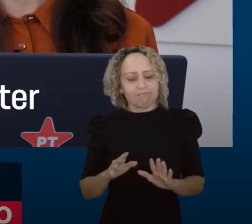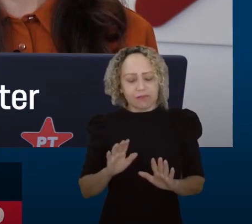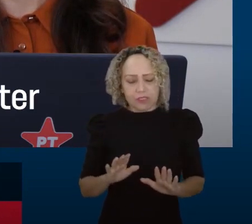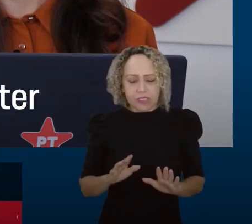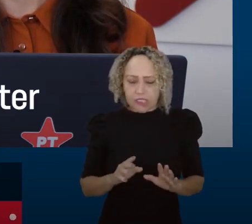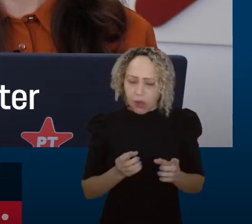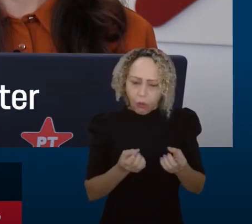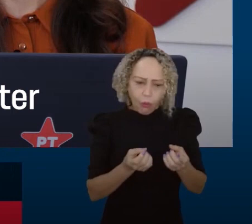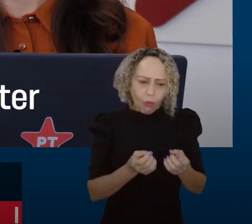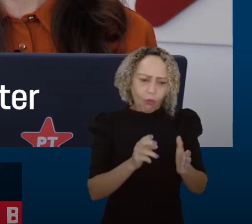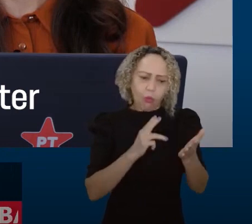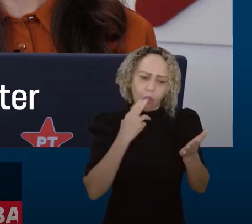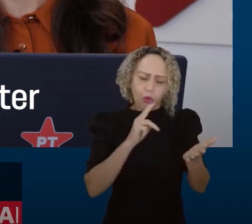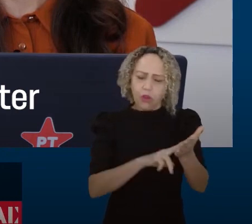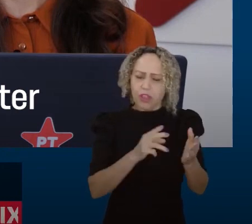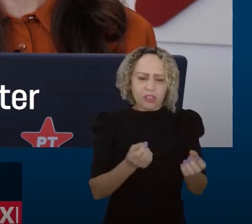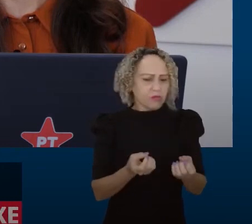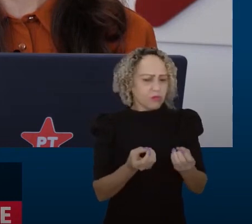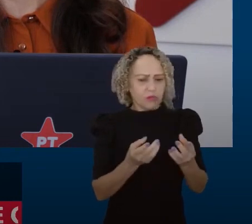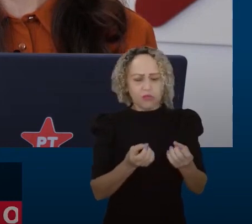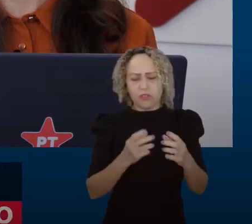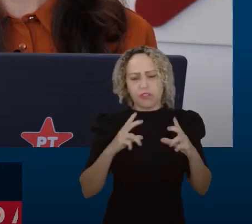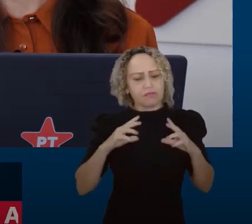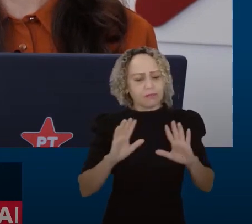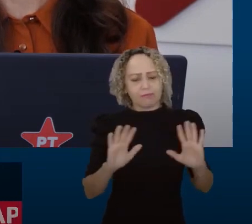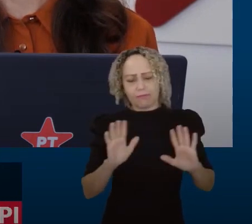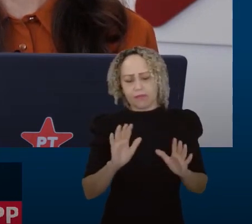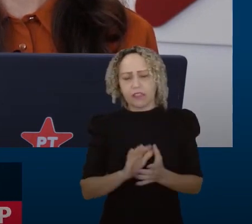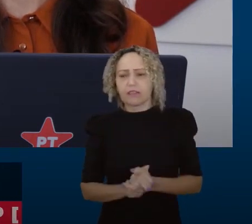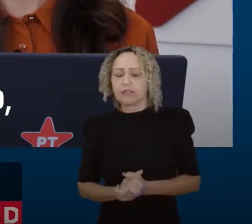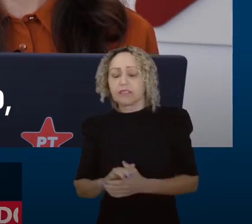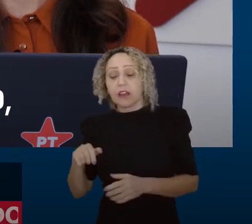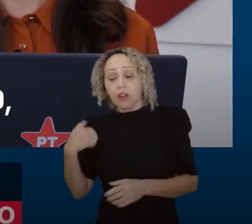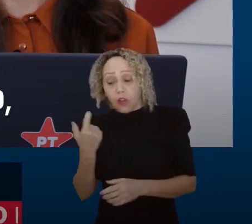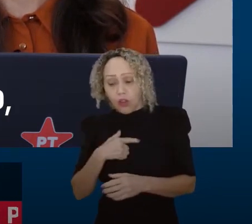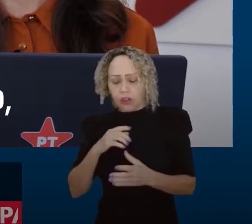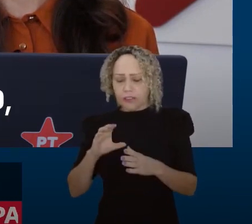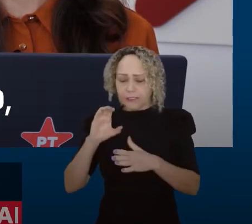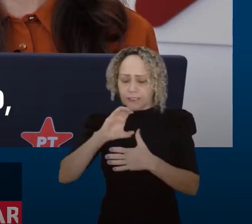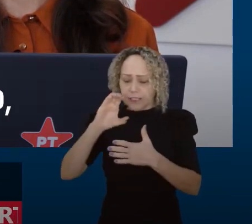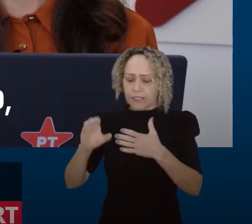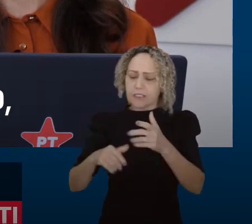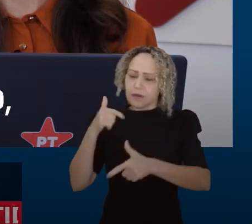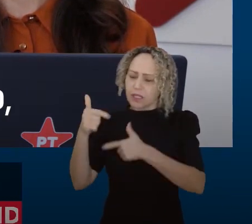classe trabalhadora volte a ter um diálogo permanente com o Congresso Nacional e também com o